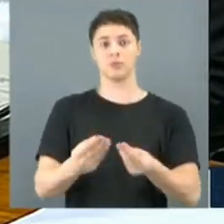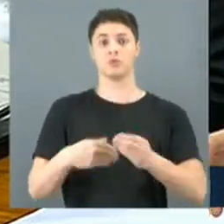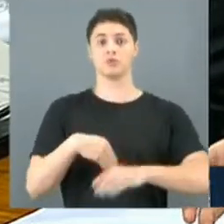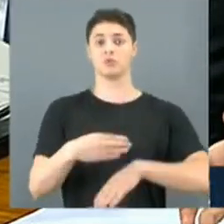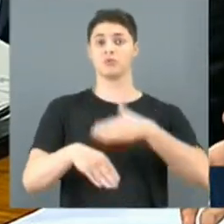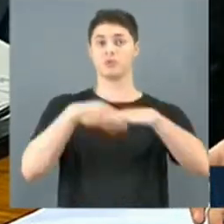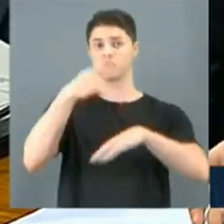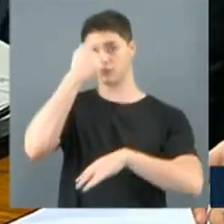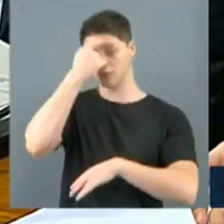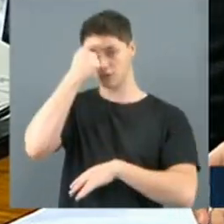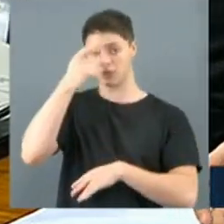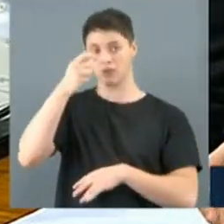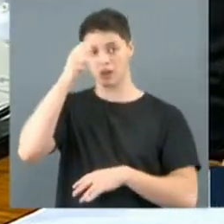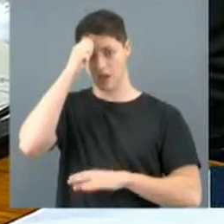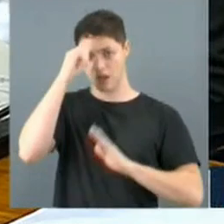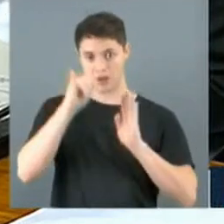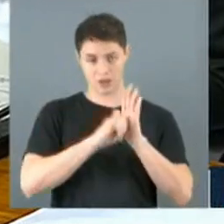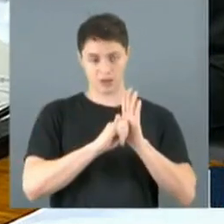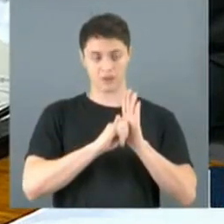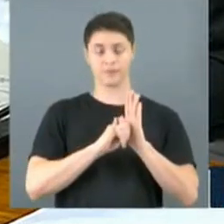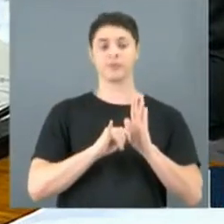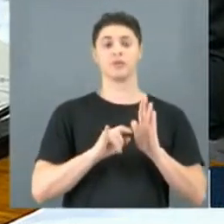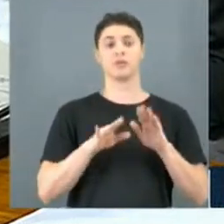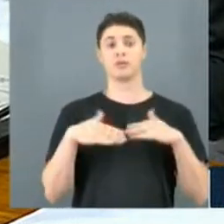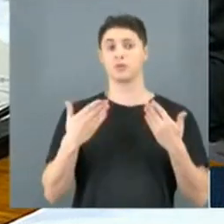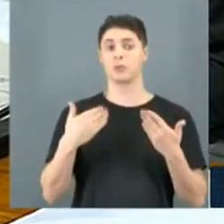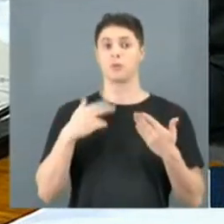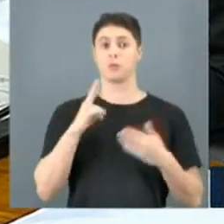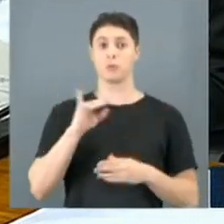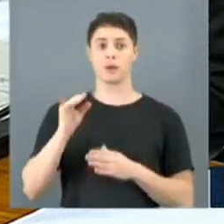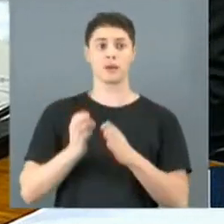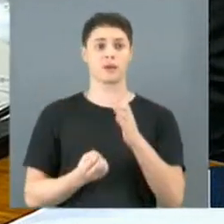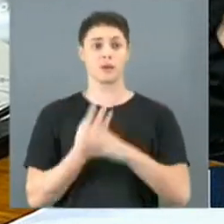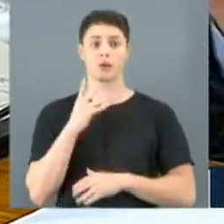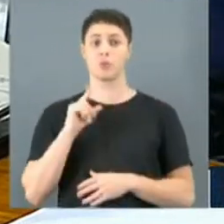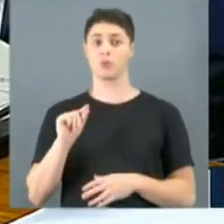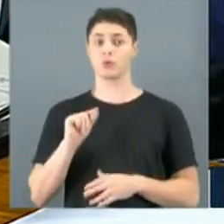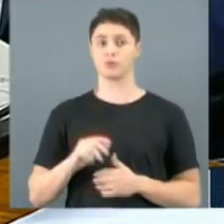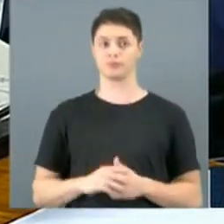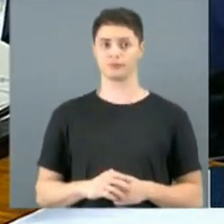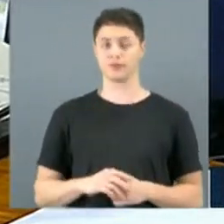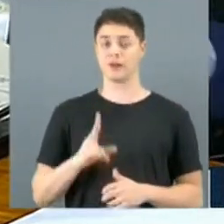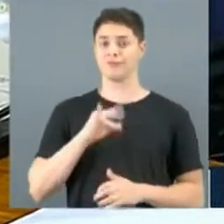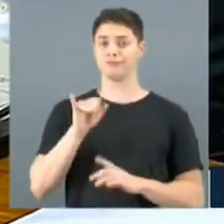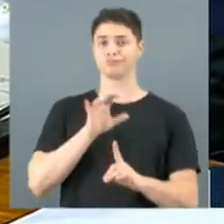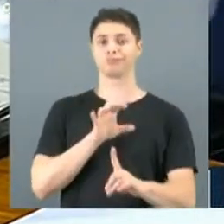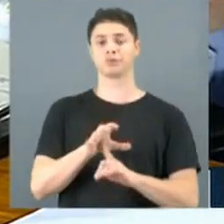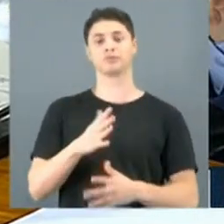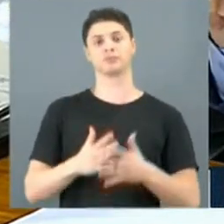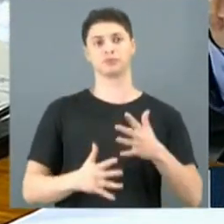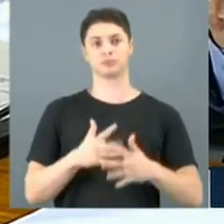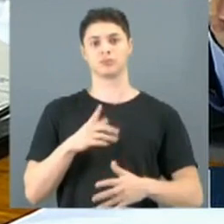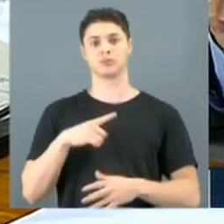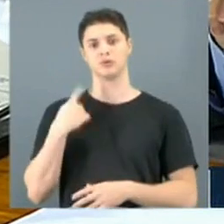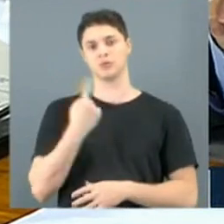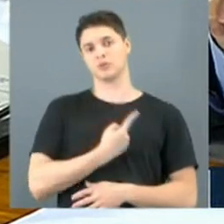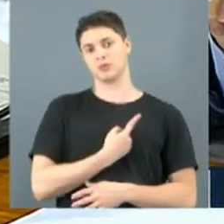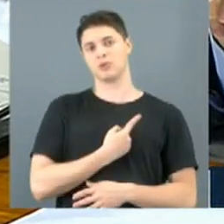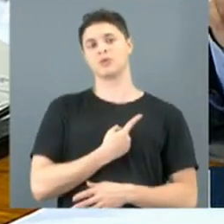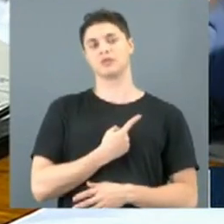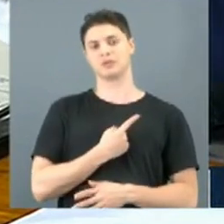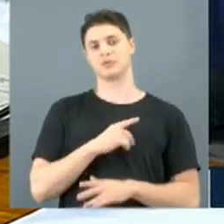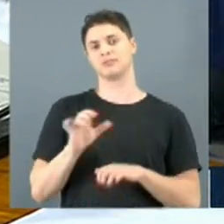artificial, a exemplo dos Estados Unidos, e que, portanto, vai prejudicar o nosso foguete antes mesmo dele sair da